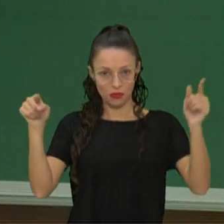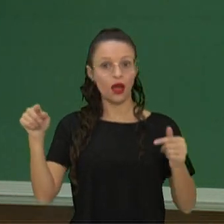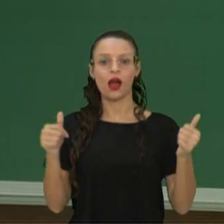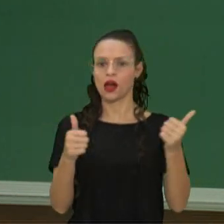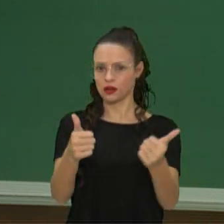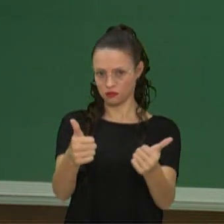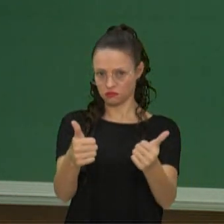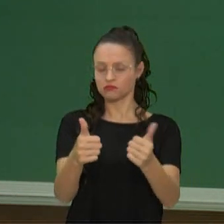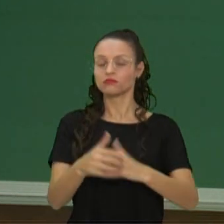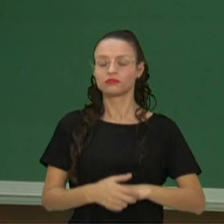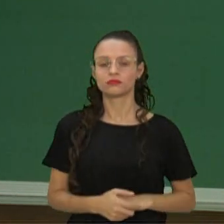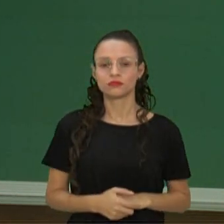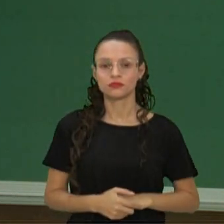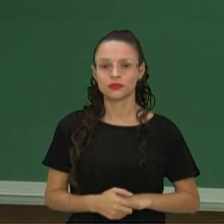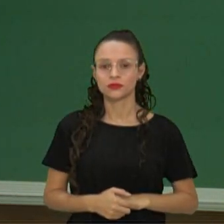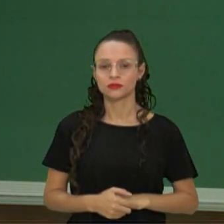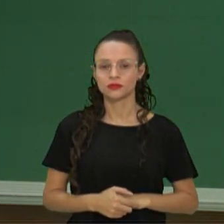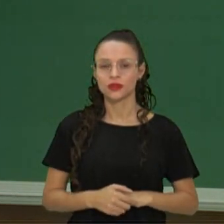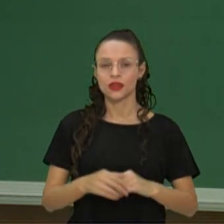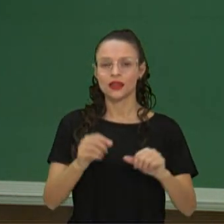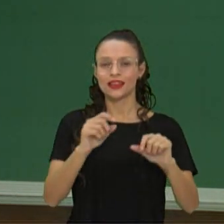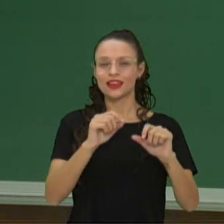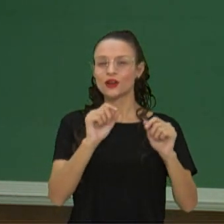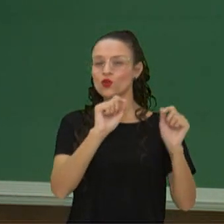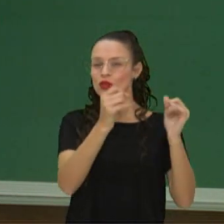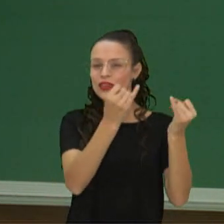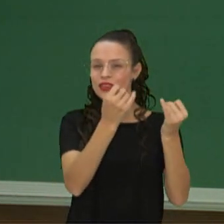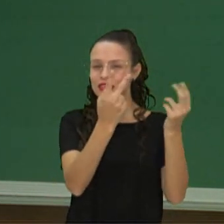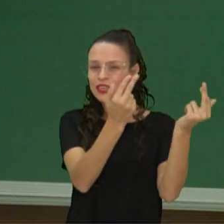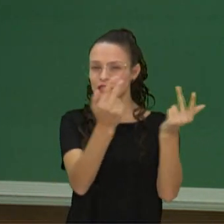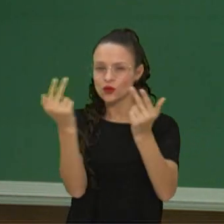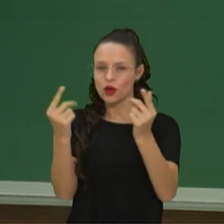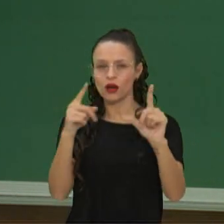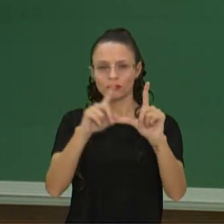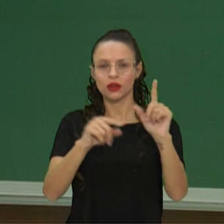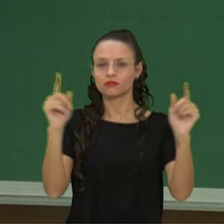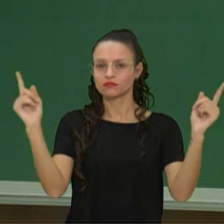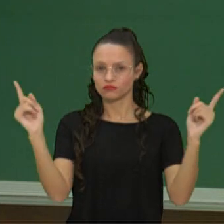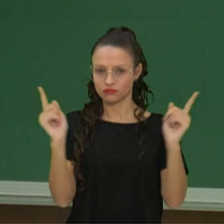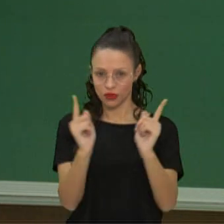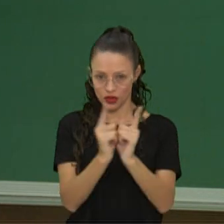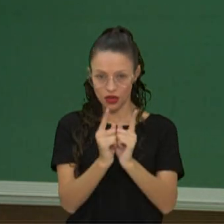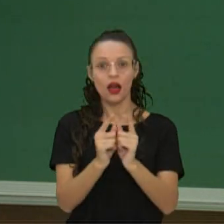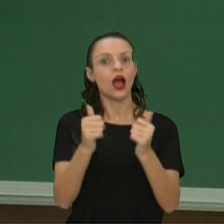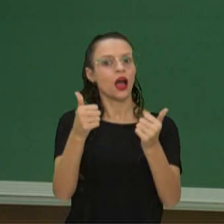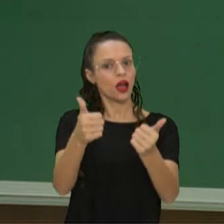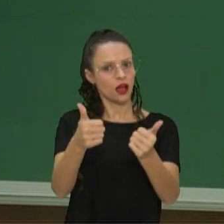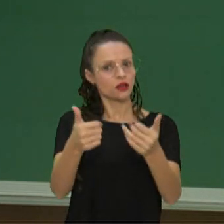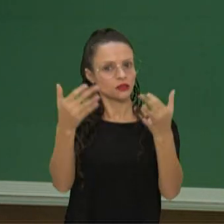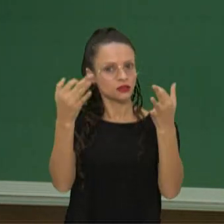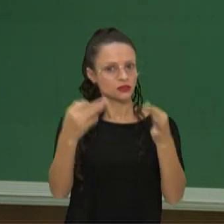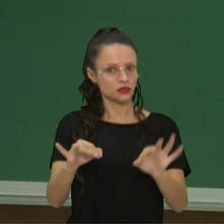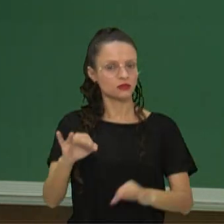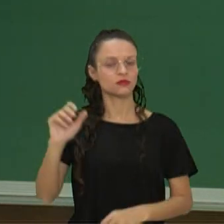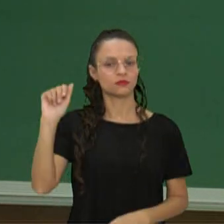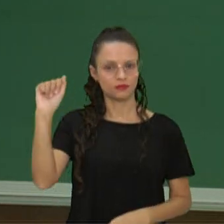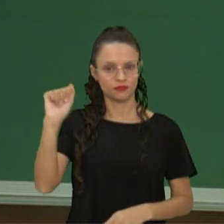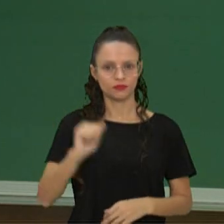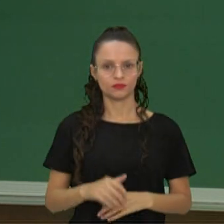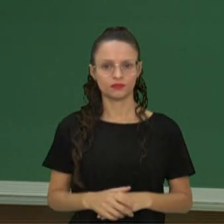está legal. Reduzir os termos semelhantes. Isso também está bem razoável, bem legal, é o que nós estudamos. Então a resposta correta é a letra